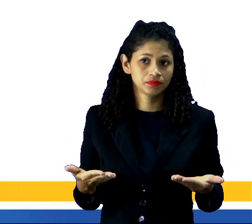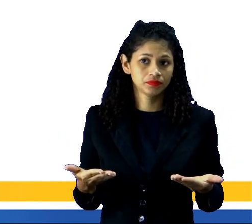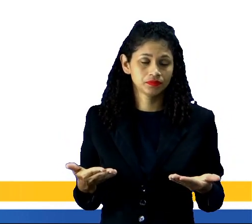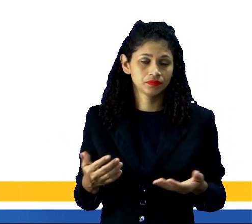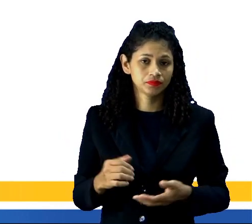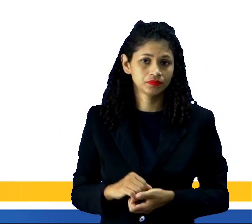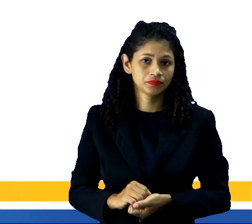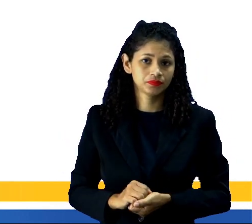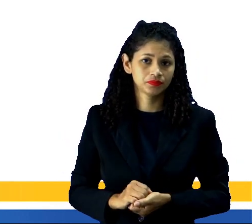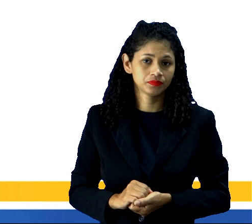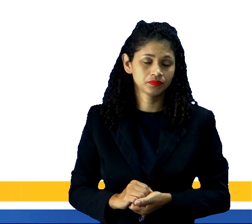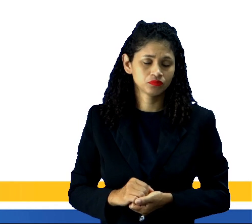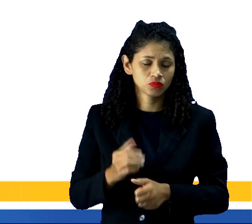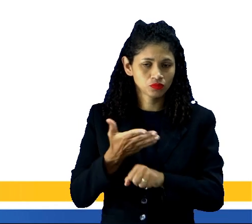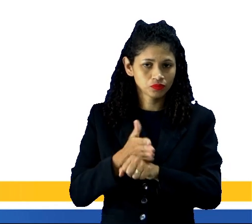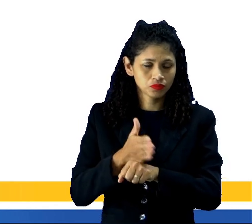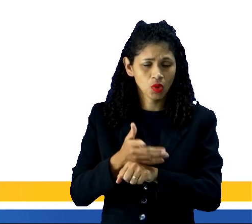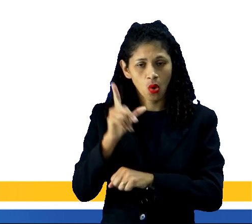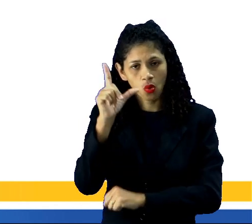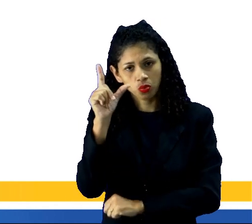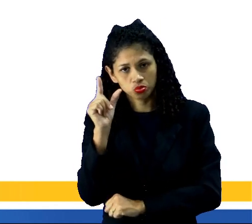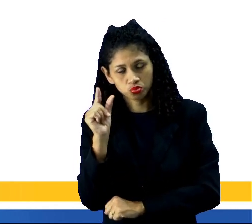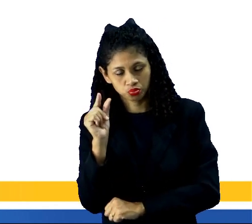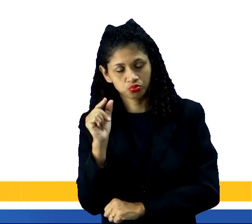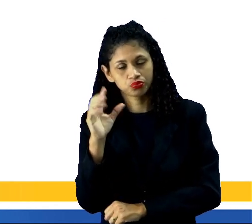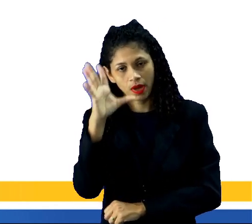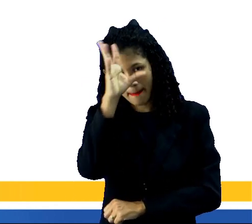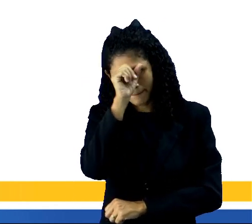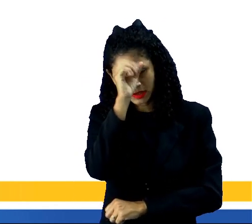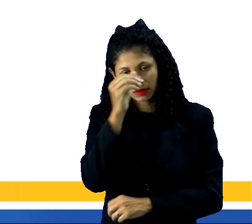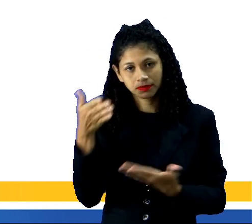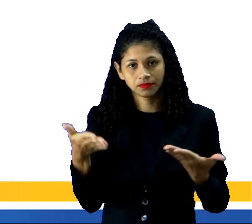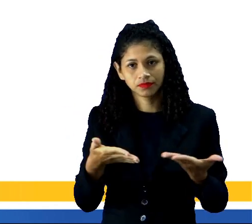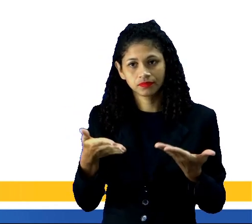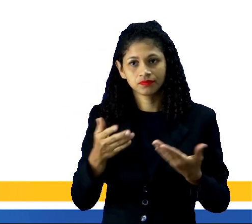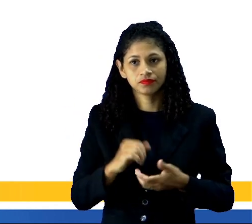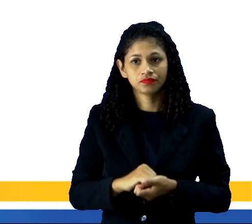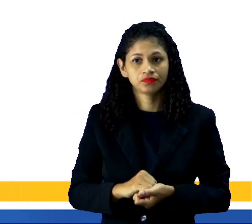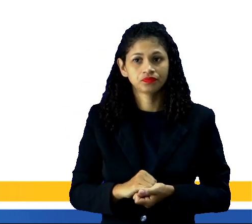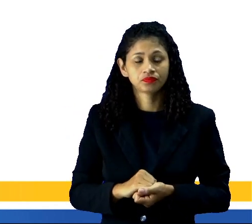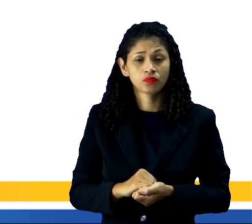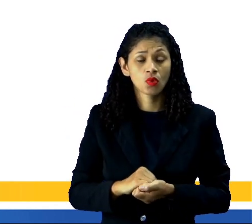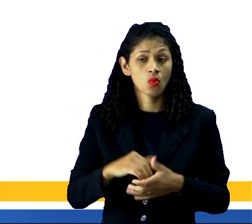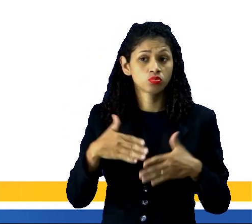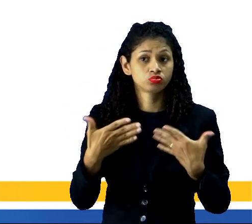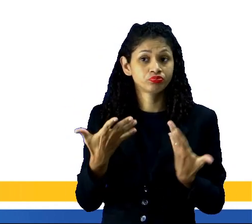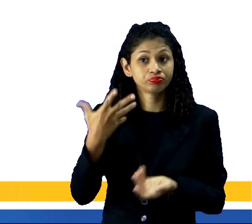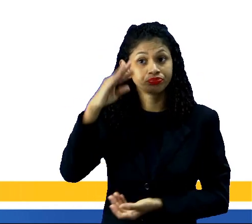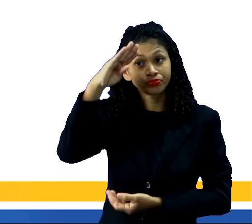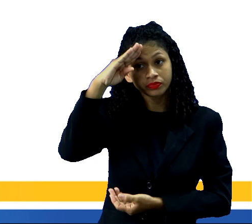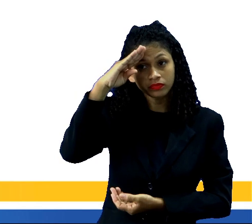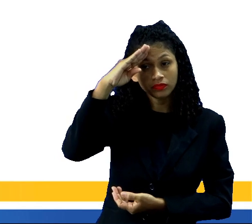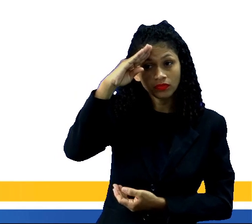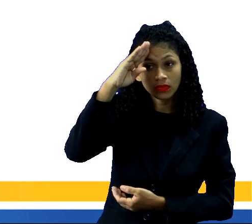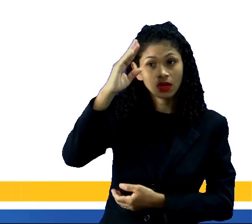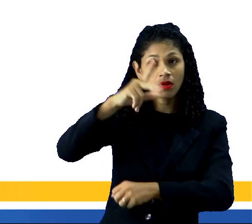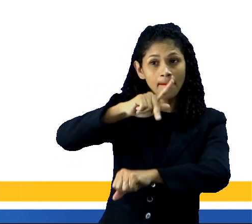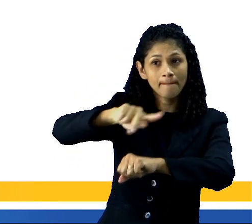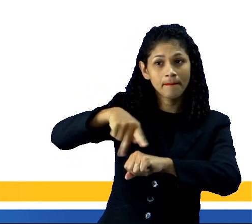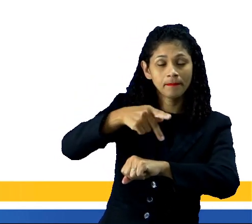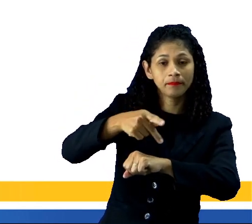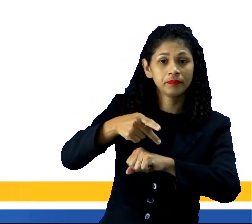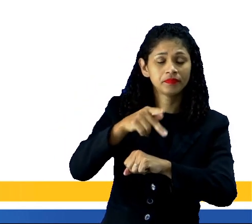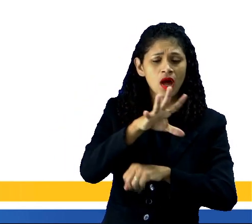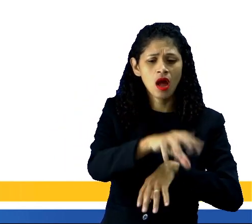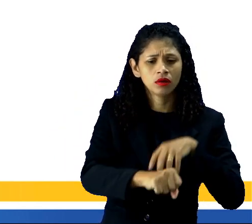lá, exercitar um pouco do que nós aprendemos na aula de hoje. Que principais países conquistaram colônias